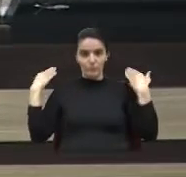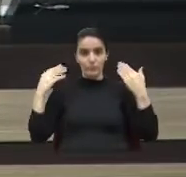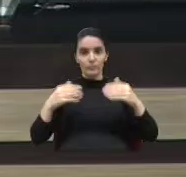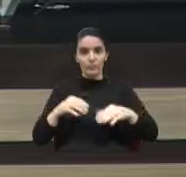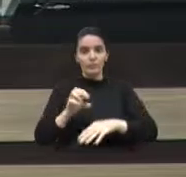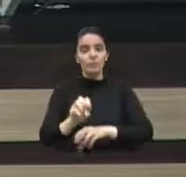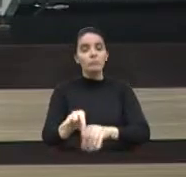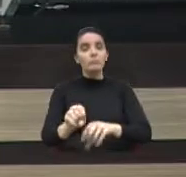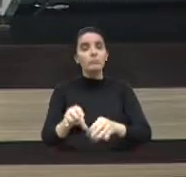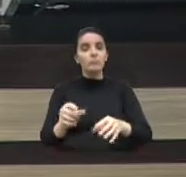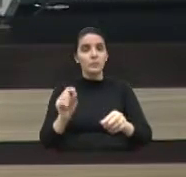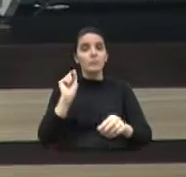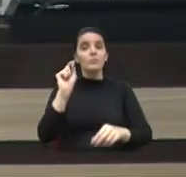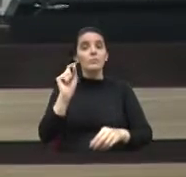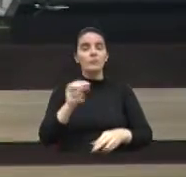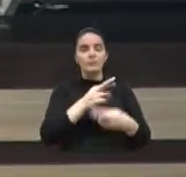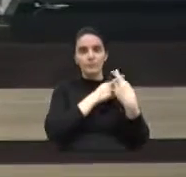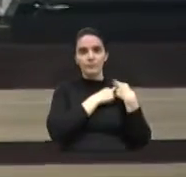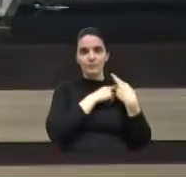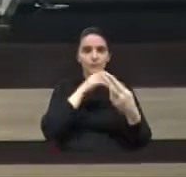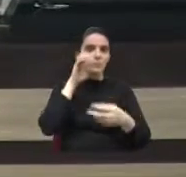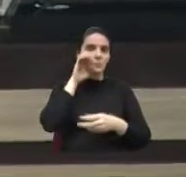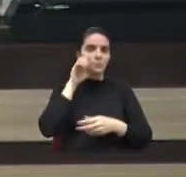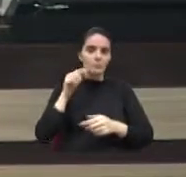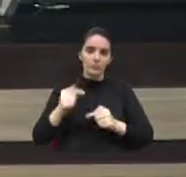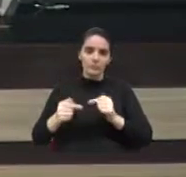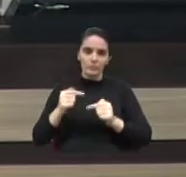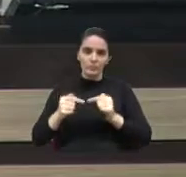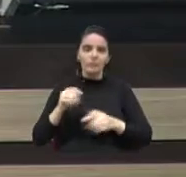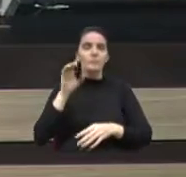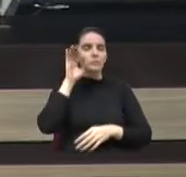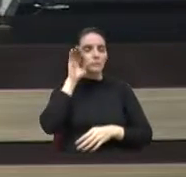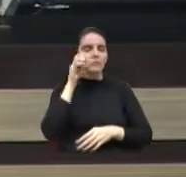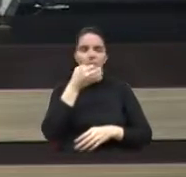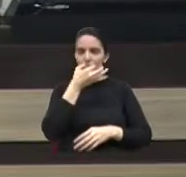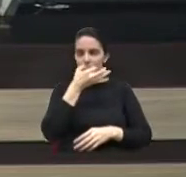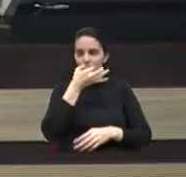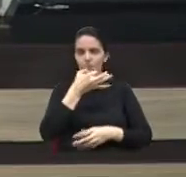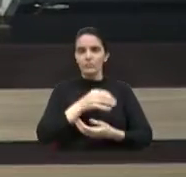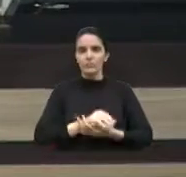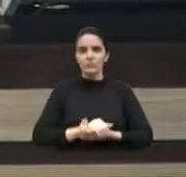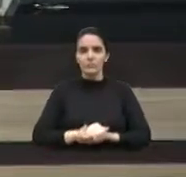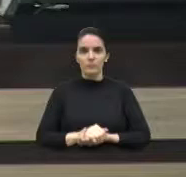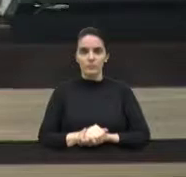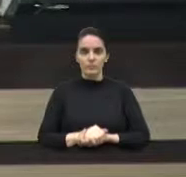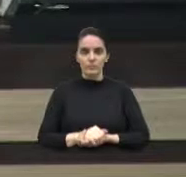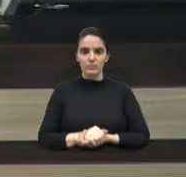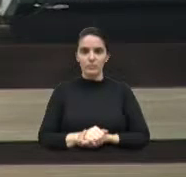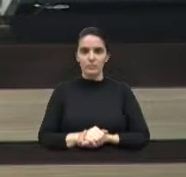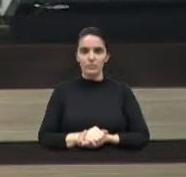Constância Félix. Em discussão. Quero discutir, senhor presidente. A palavra, vereadora Constância Félix.